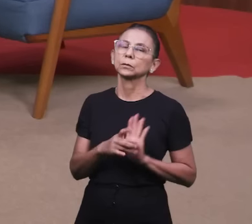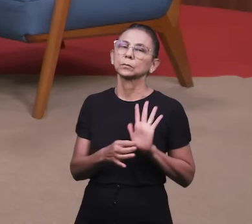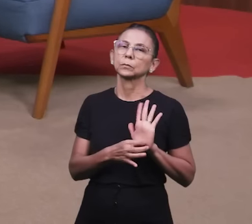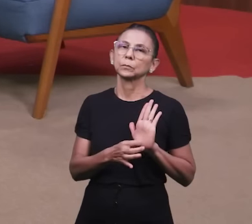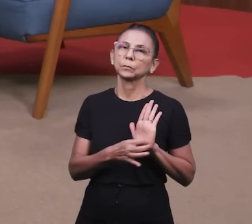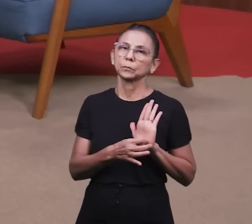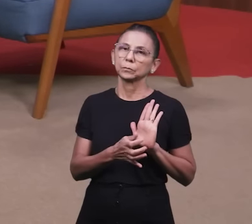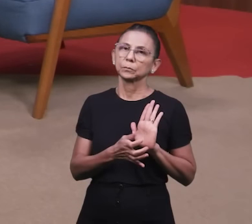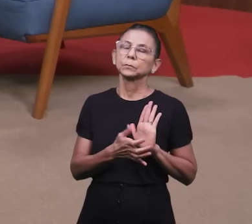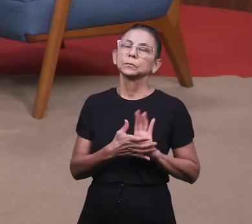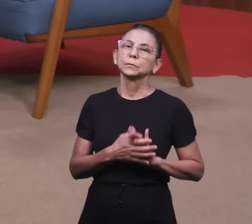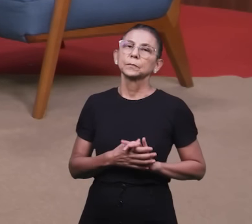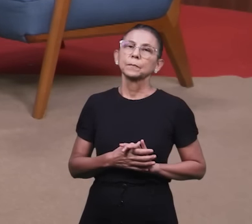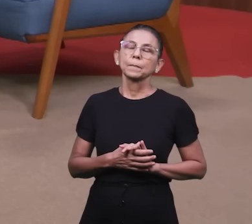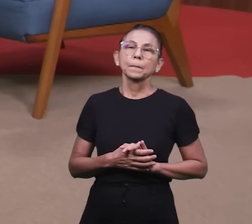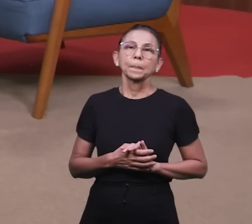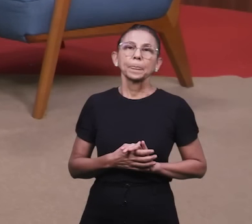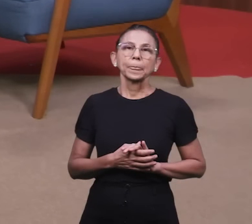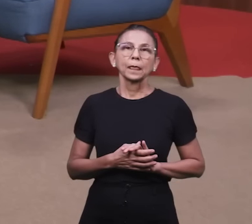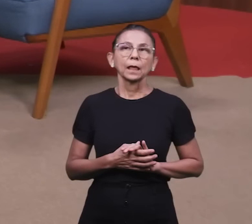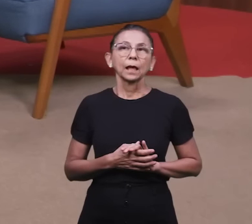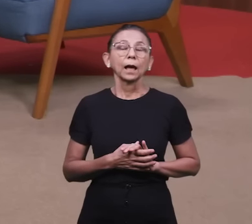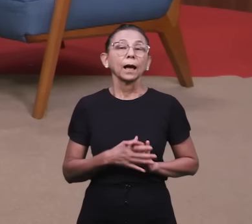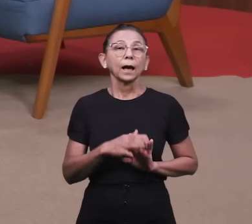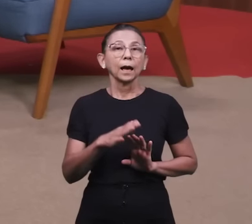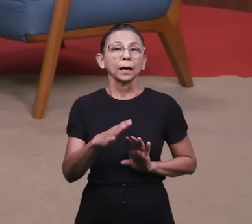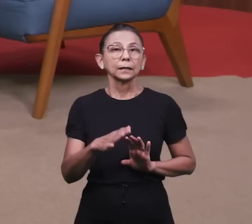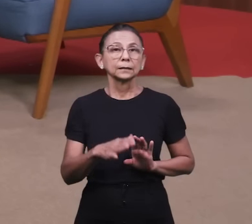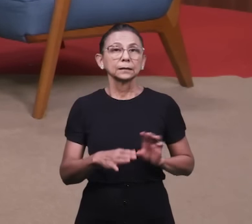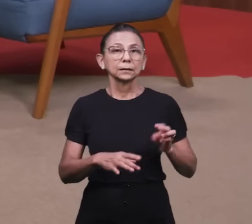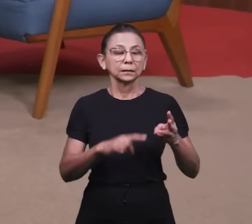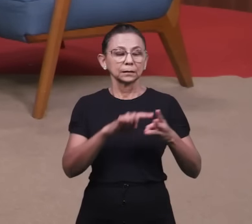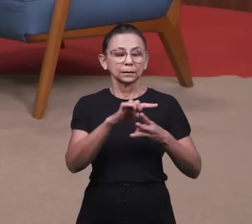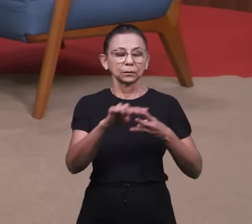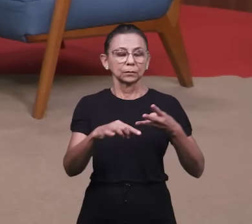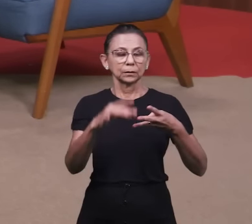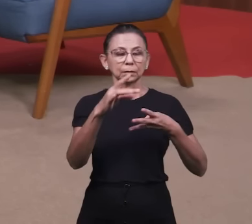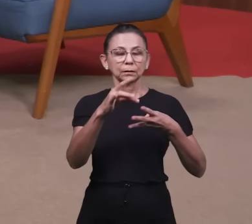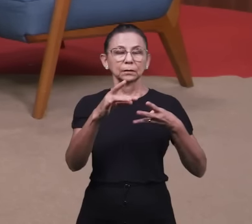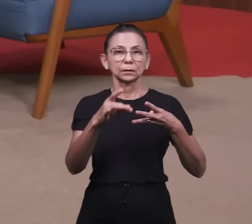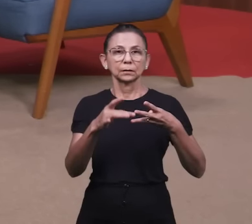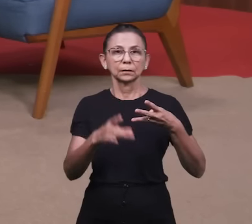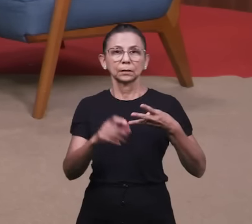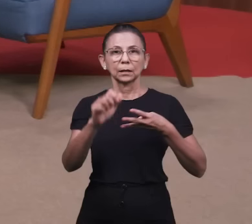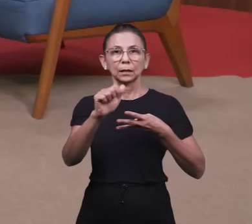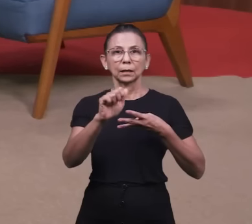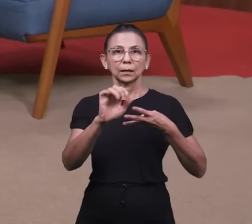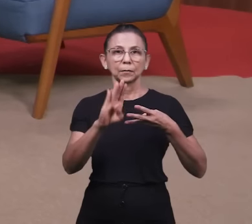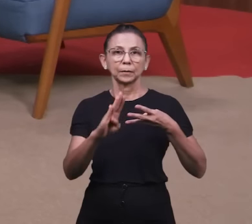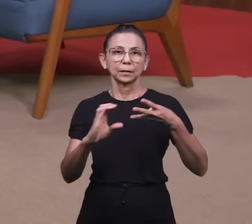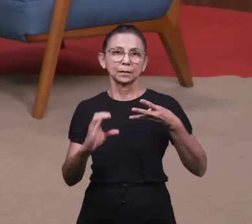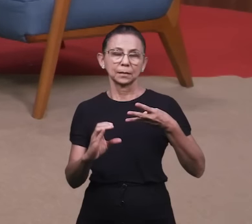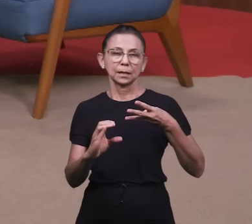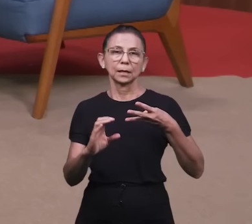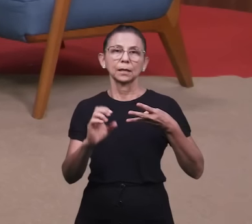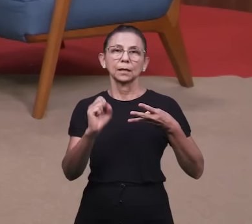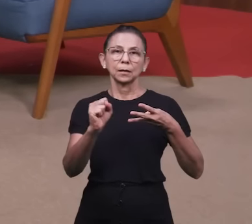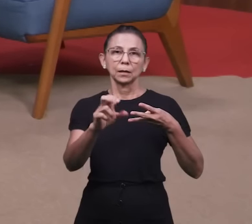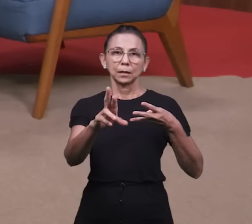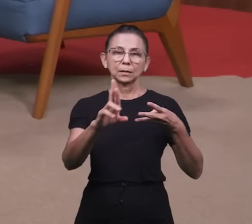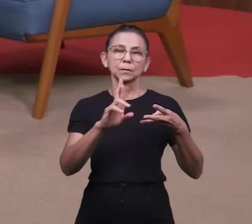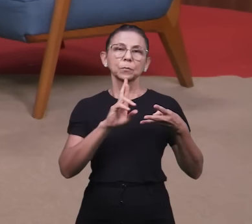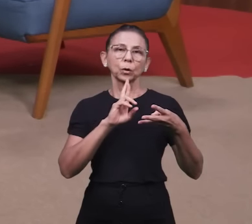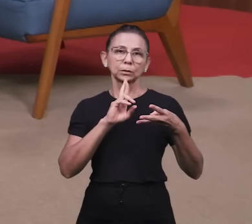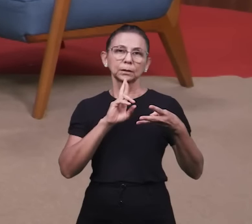Tem uma questão que nós estamos propondo para você né aliás essa semana são três tópicos né que você AB e